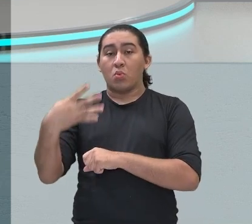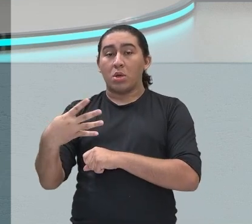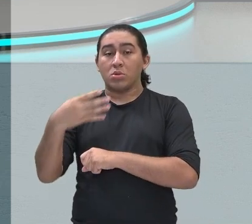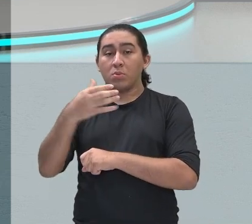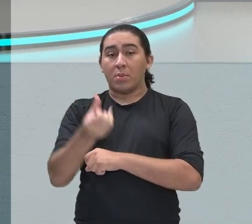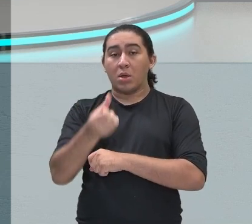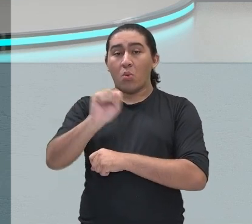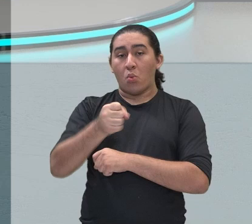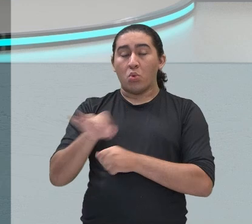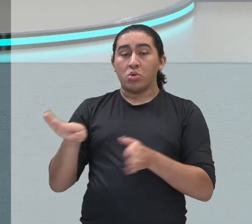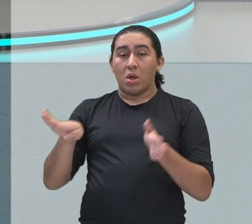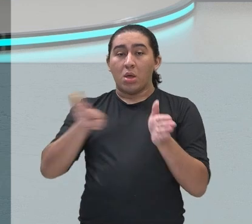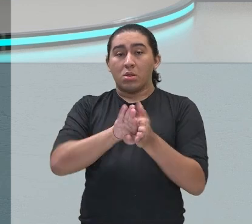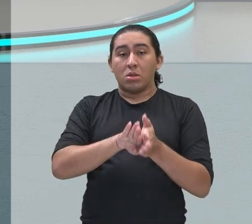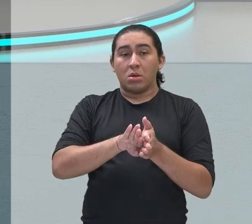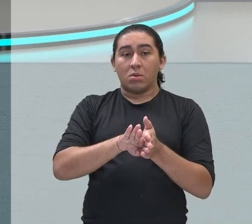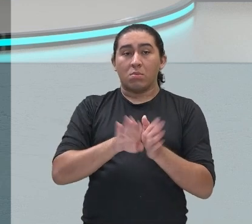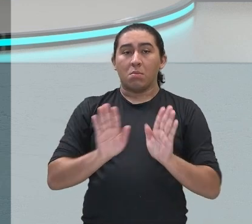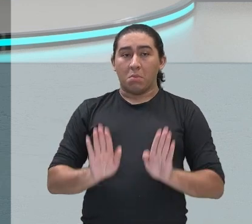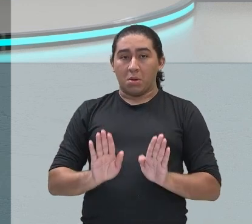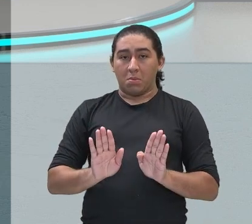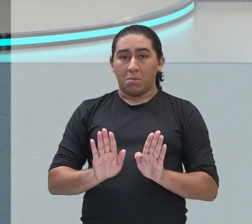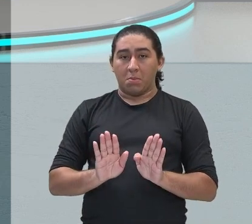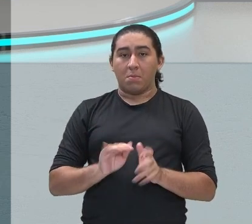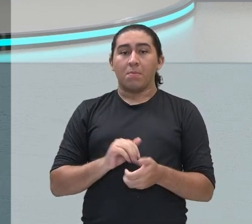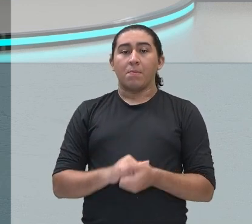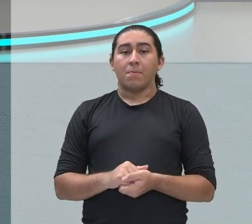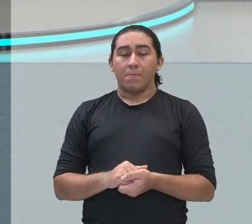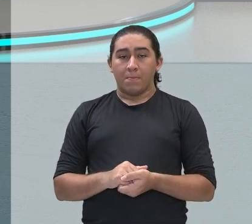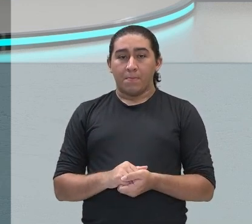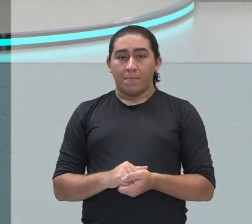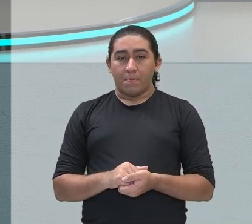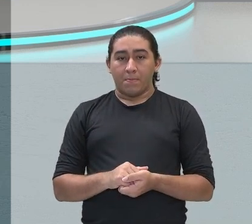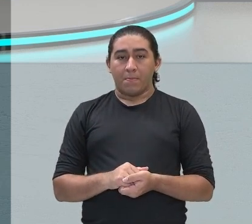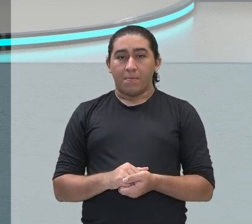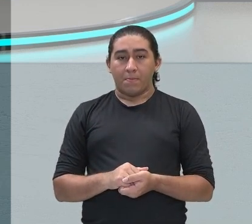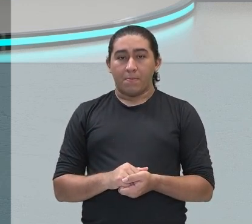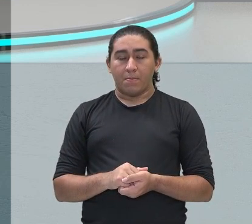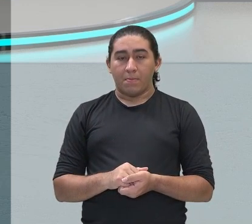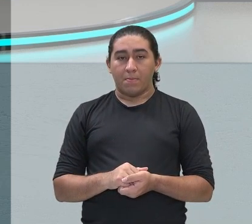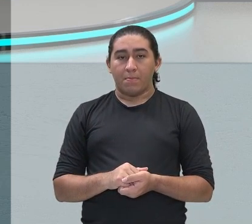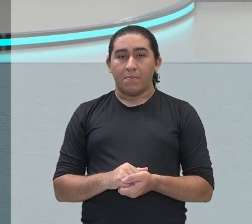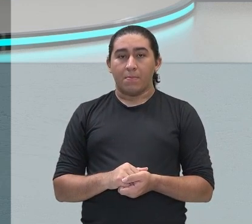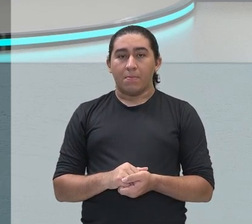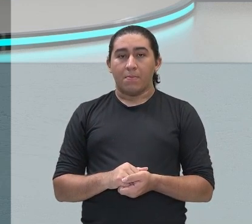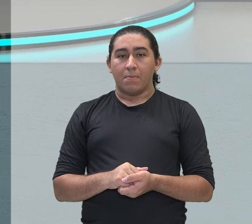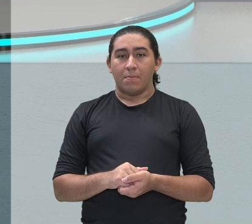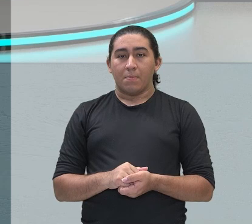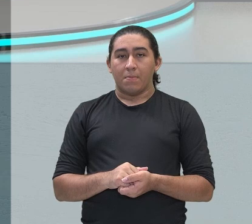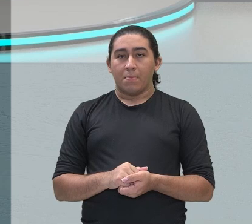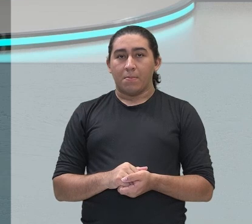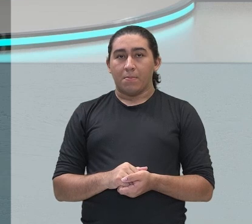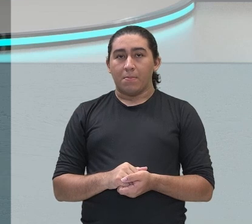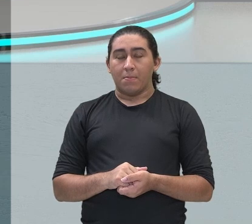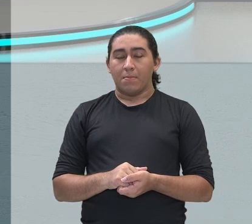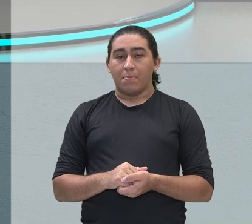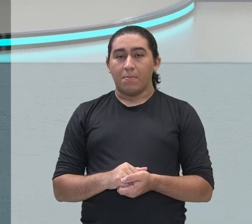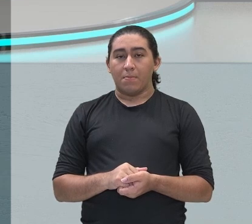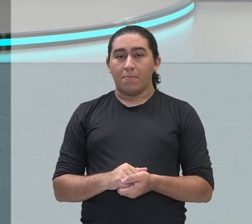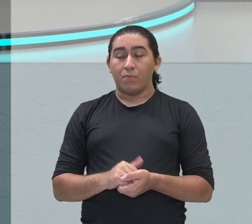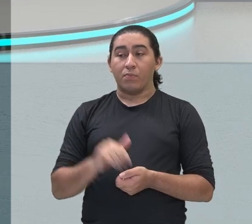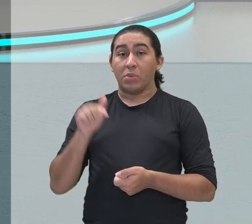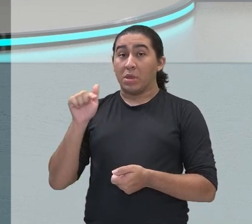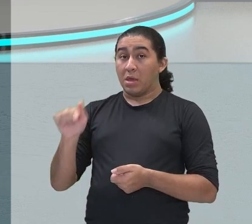1468. Não, Pedro Álvares Cabral. Pero Vaz de Caminha, escritor